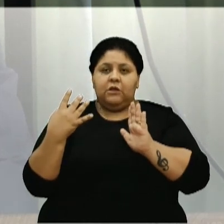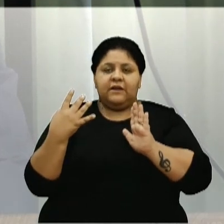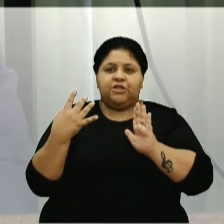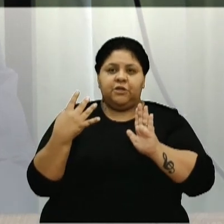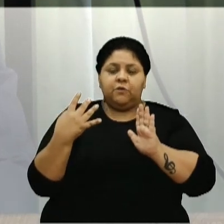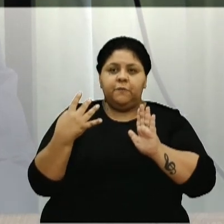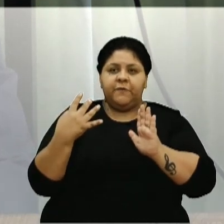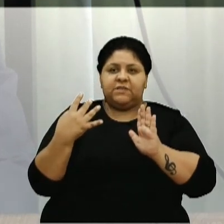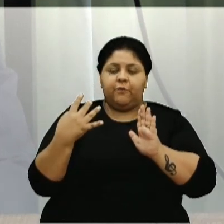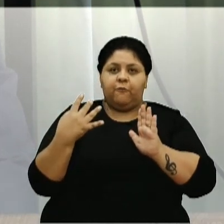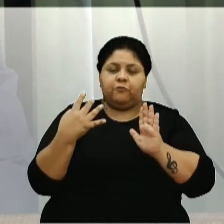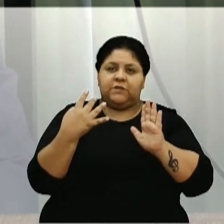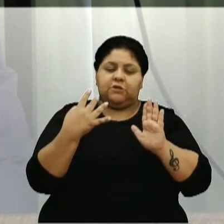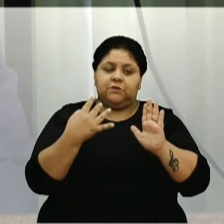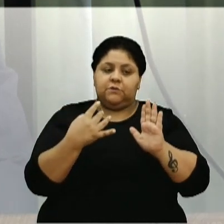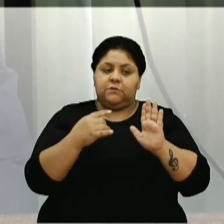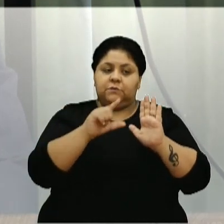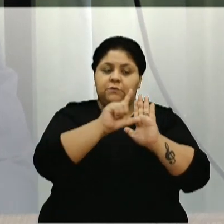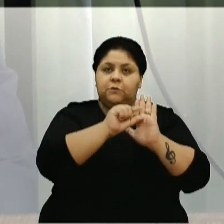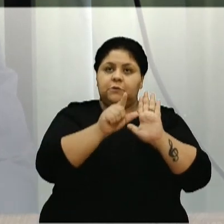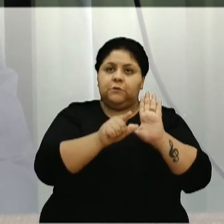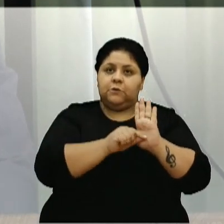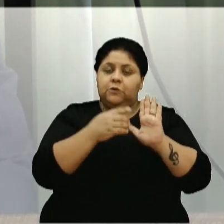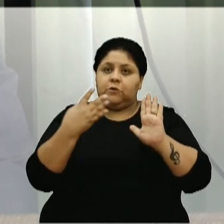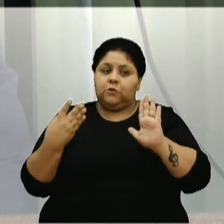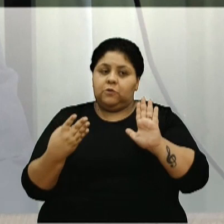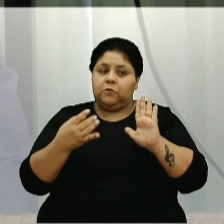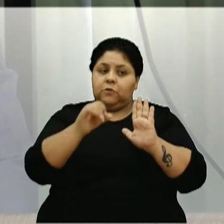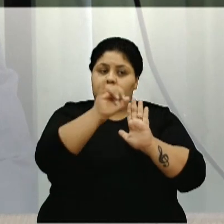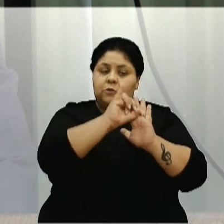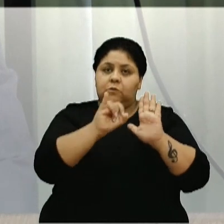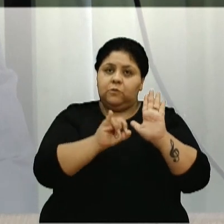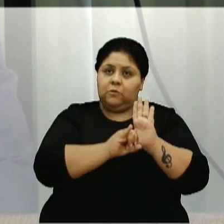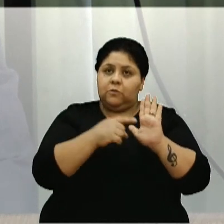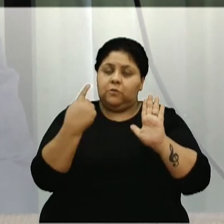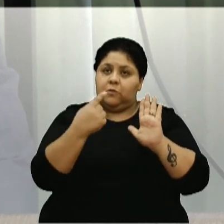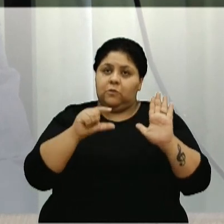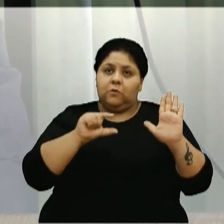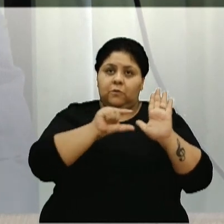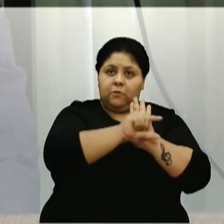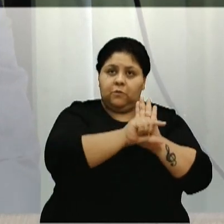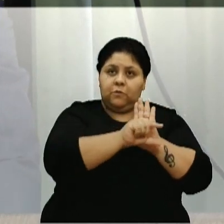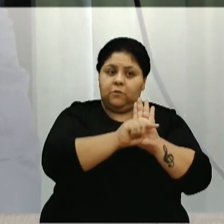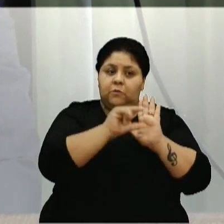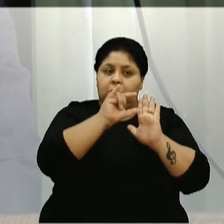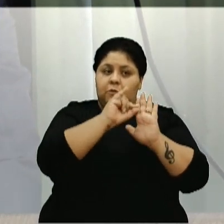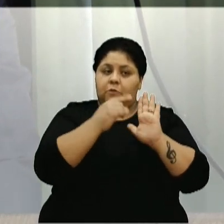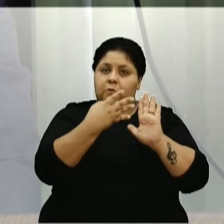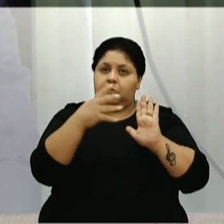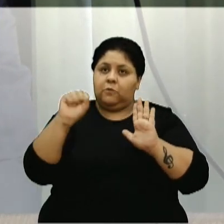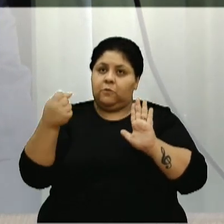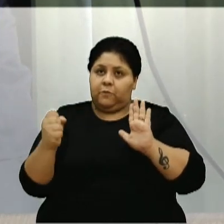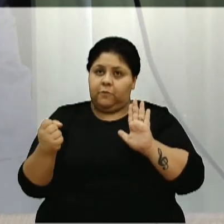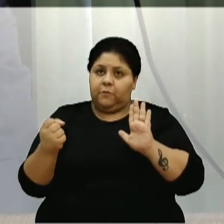de Responsabilidade Fiscal e do inciso 1º do parágrafo 1º do artigo 48 do